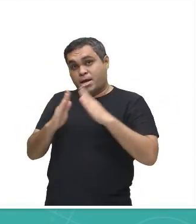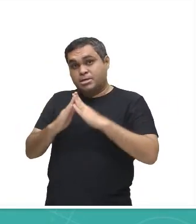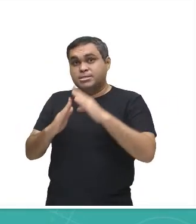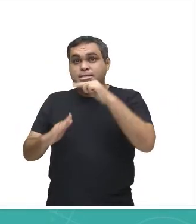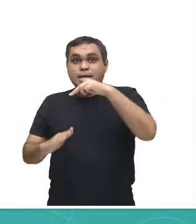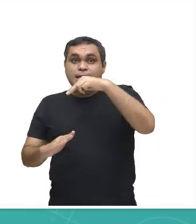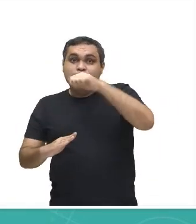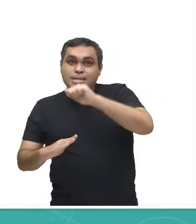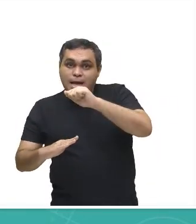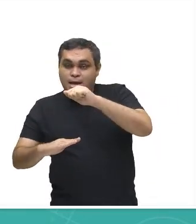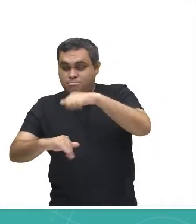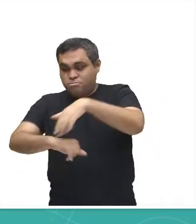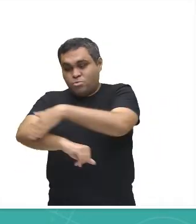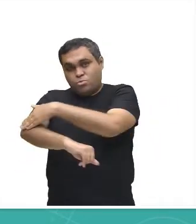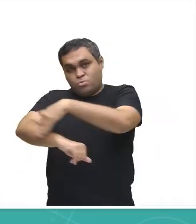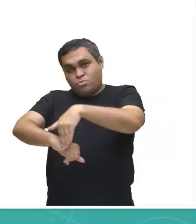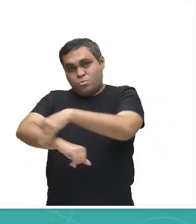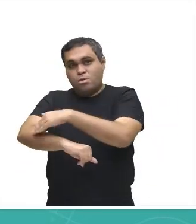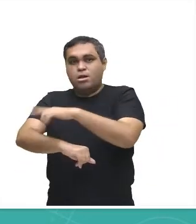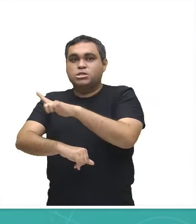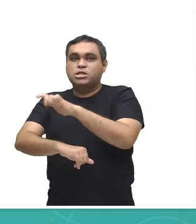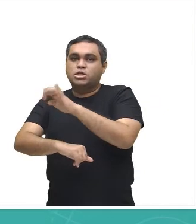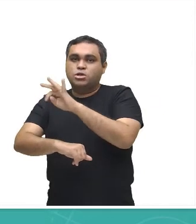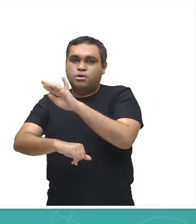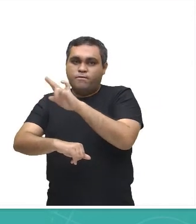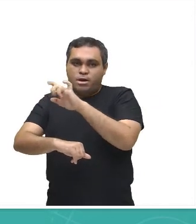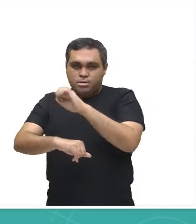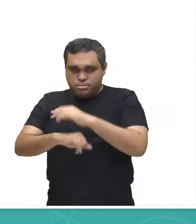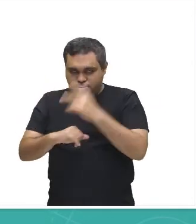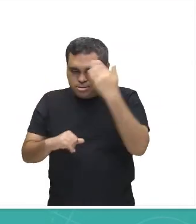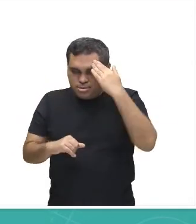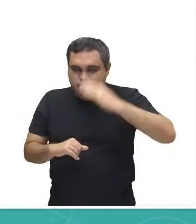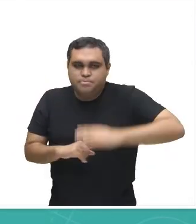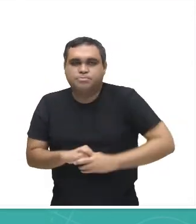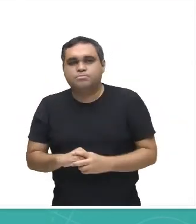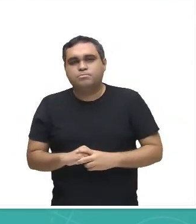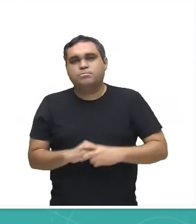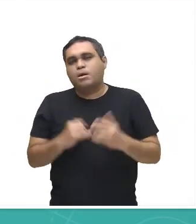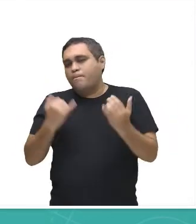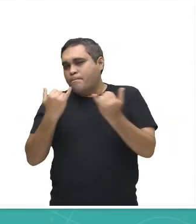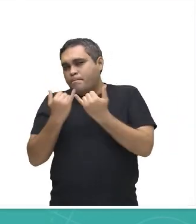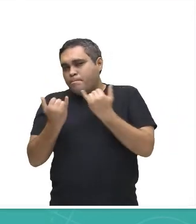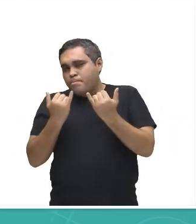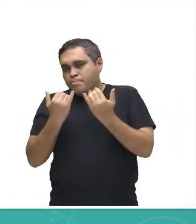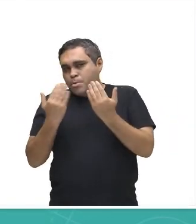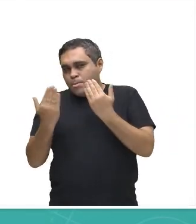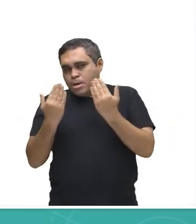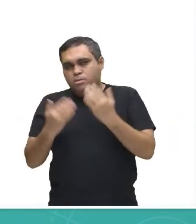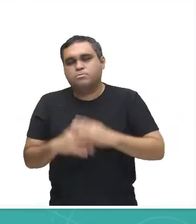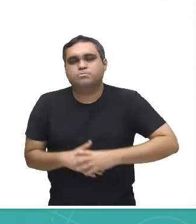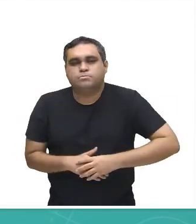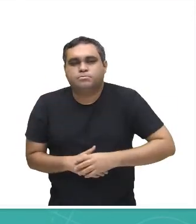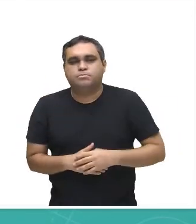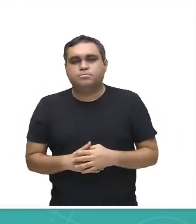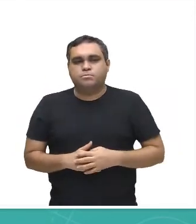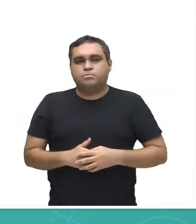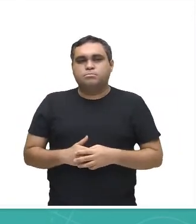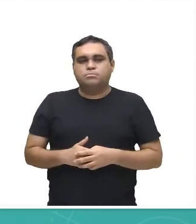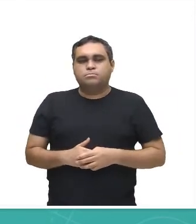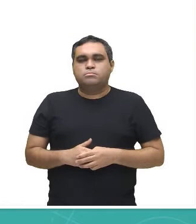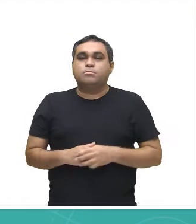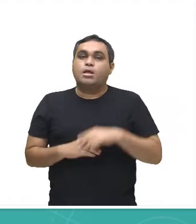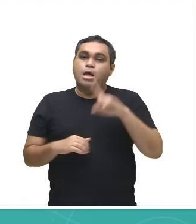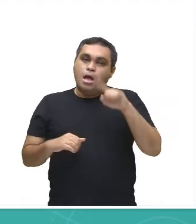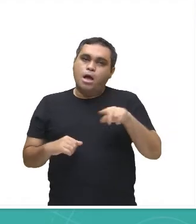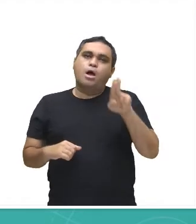on, ok? Então, superfícies, meios de transporte, ruas, andar também. Vamos utilizar aí a